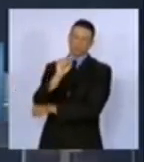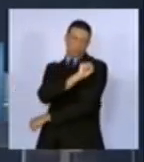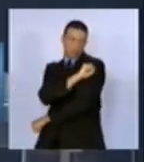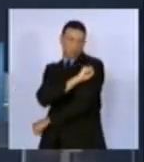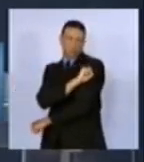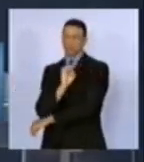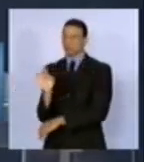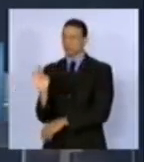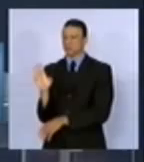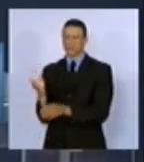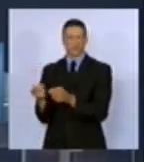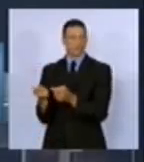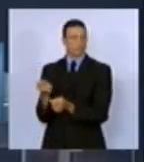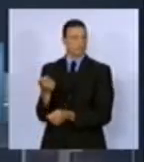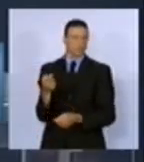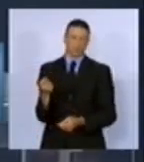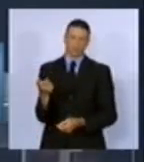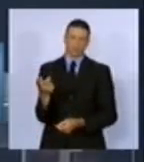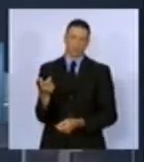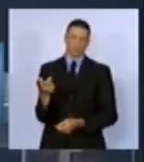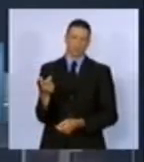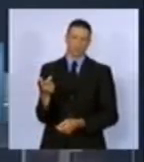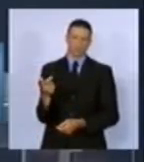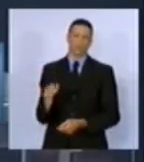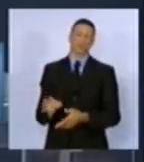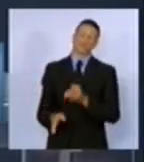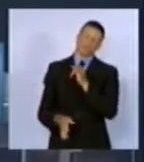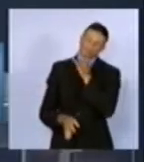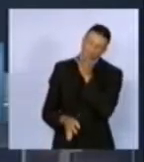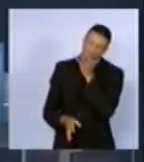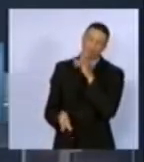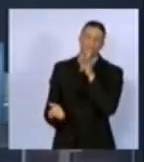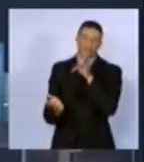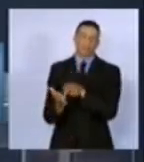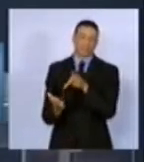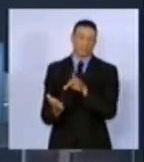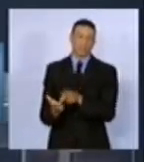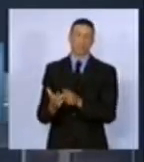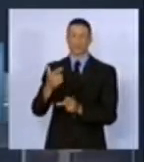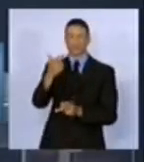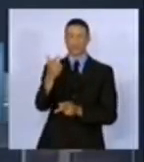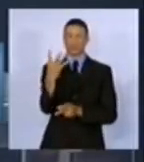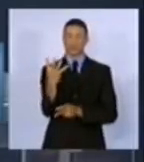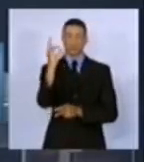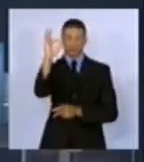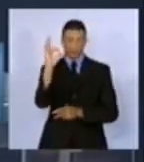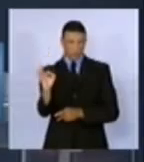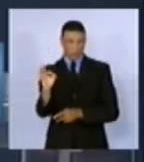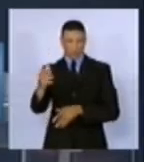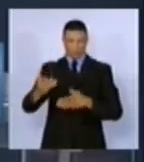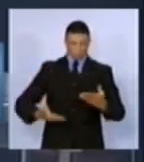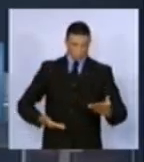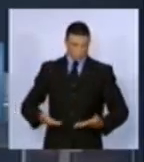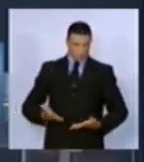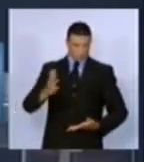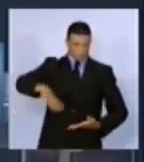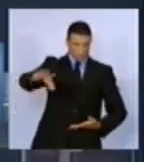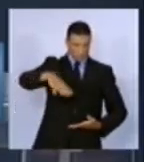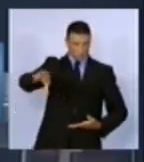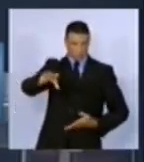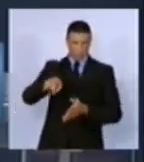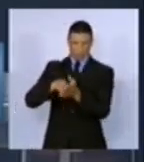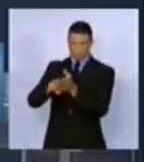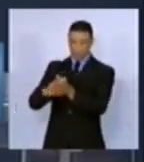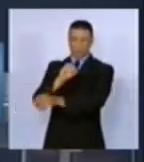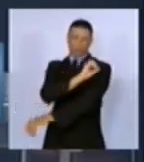baixa eh e o mais triste é que infelizmente 24% desses empregados segundo a mesma base de dados pinares